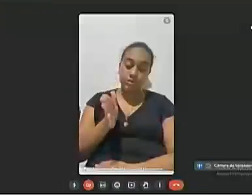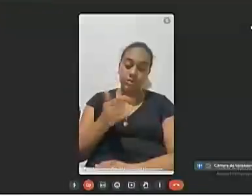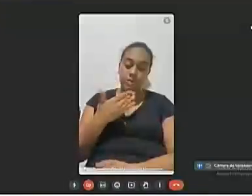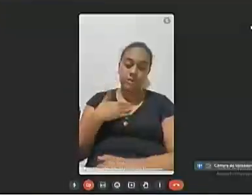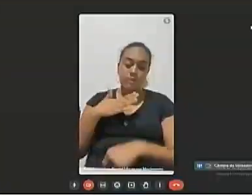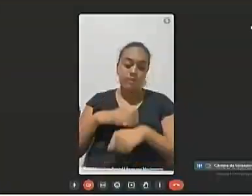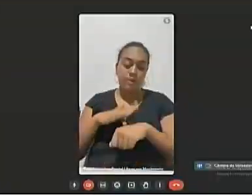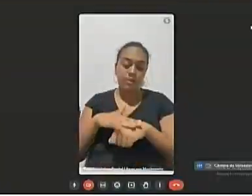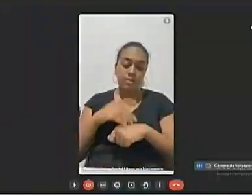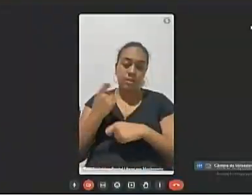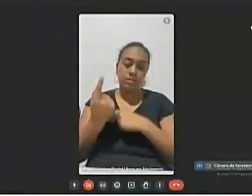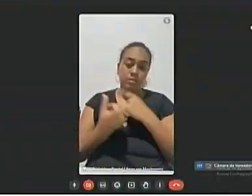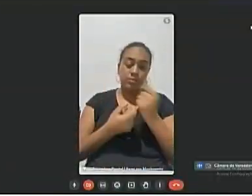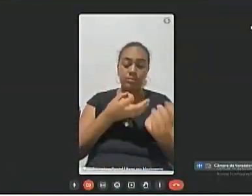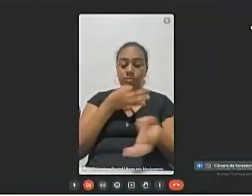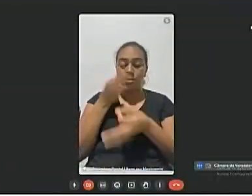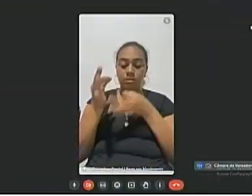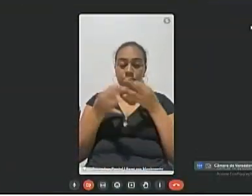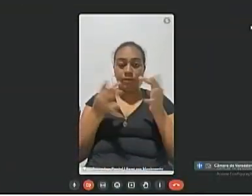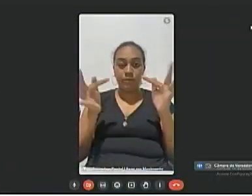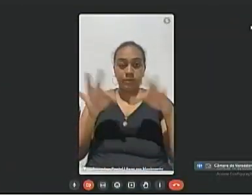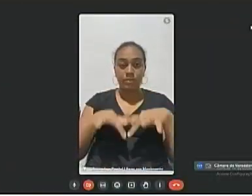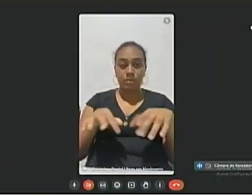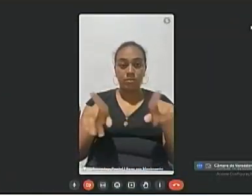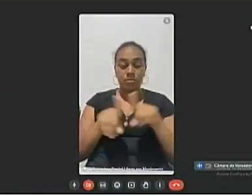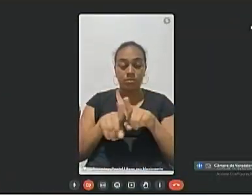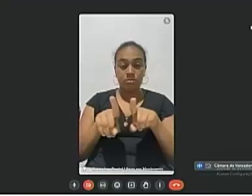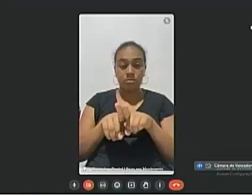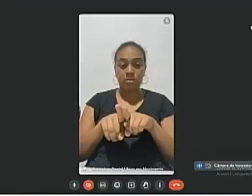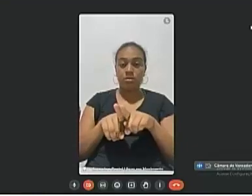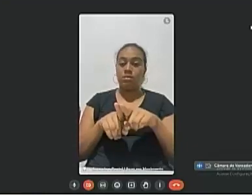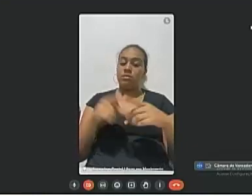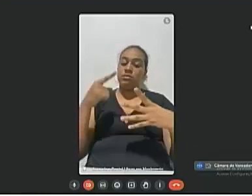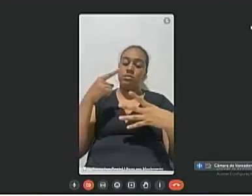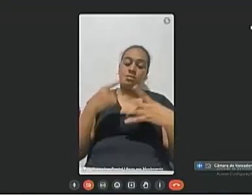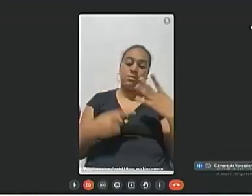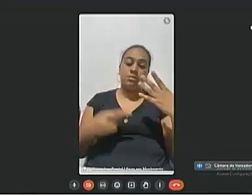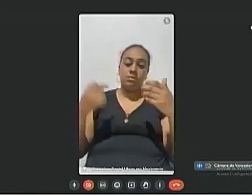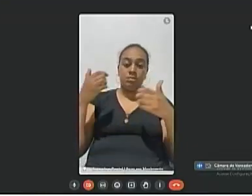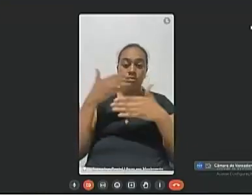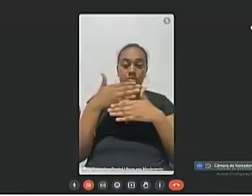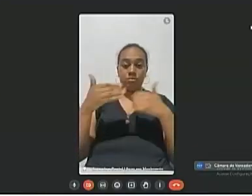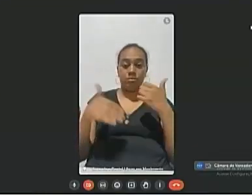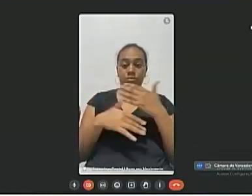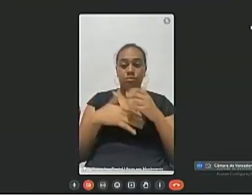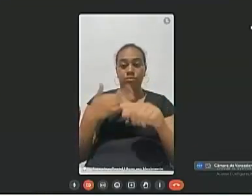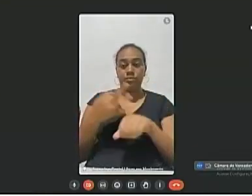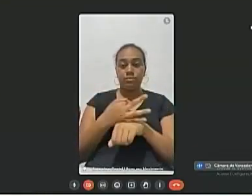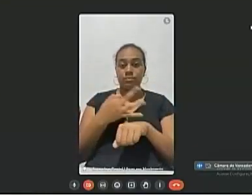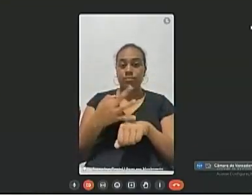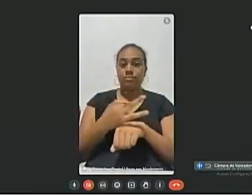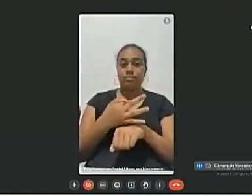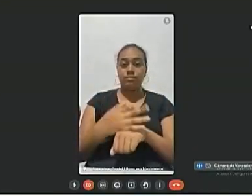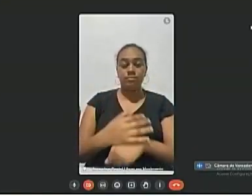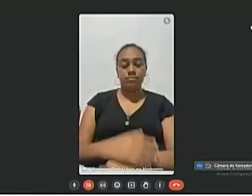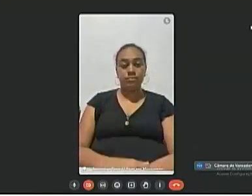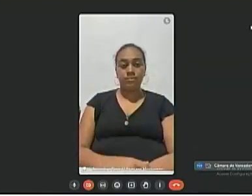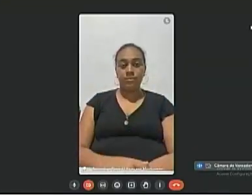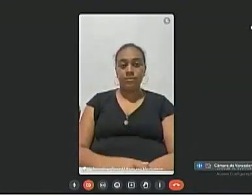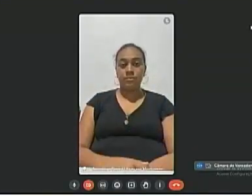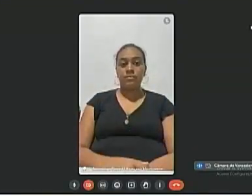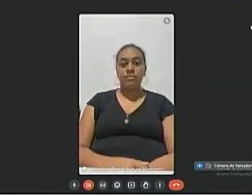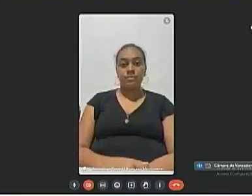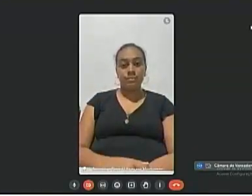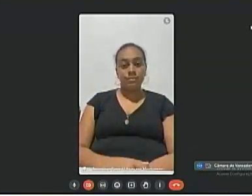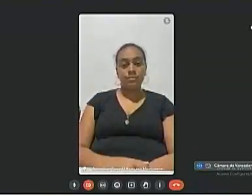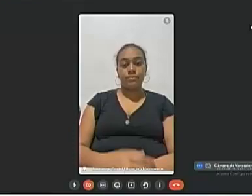algumas considerações finais aqui. São mais 4 slides, por favor, me aguentem mais um pouco. Na época, então,